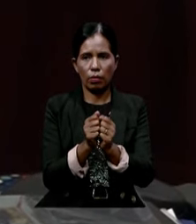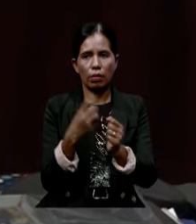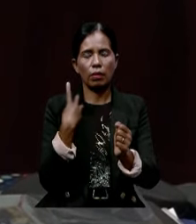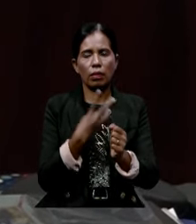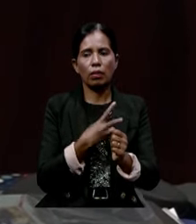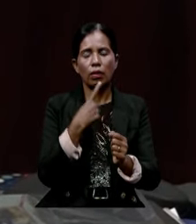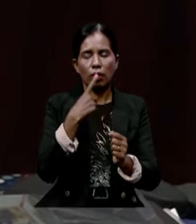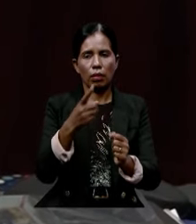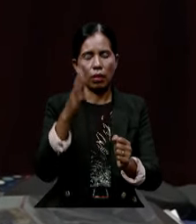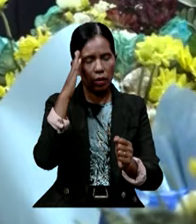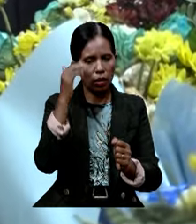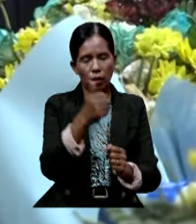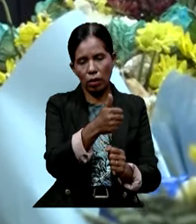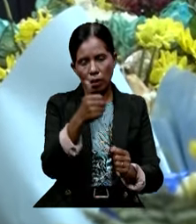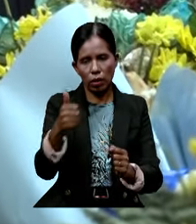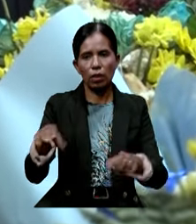italiana tá hatene idira nem canal.